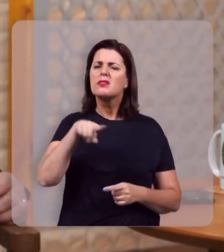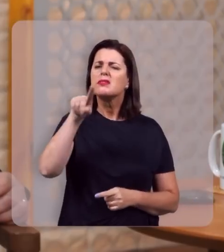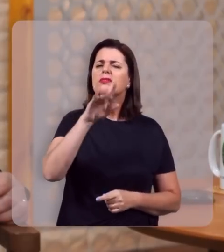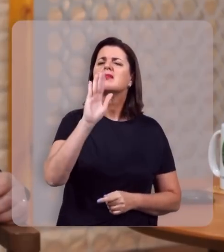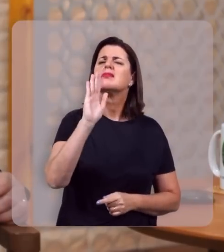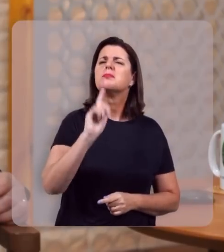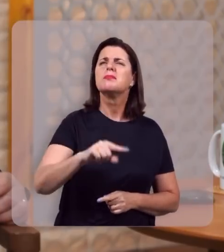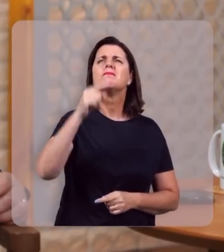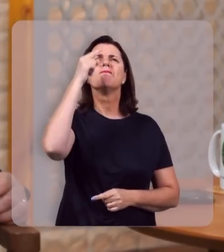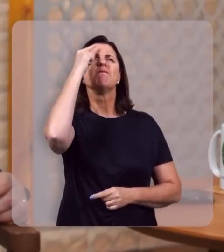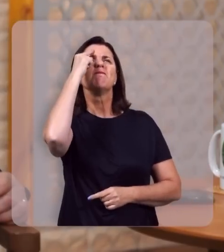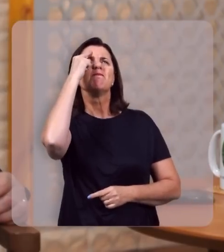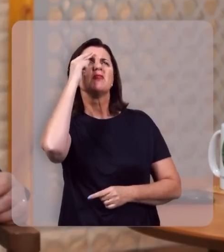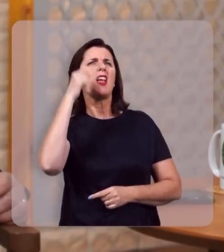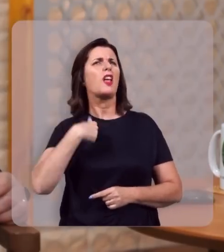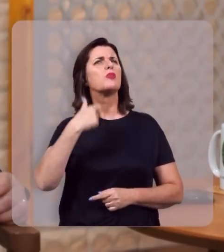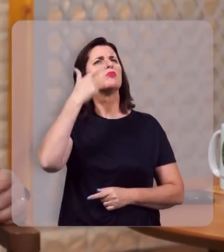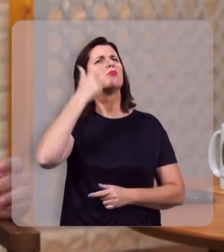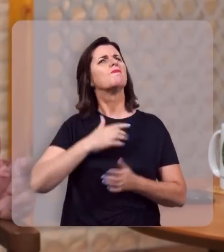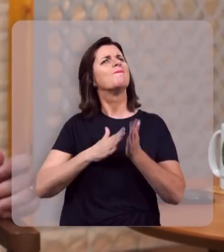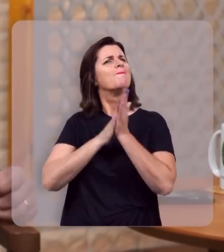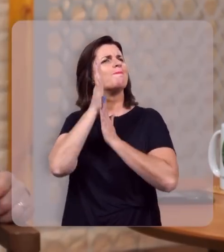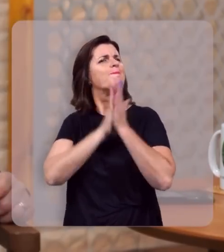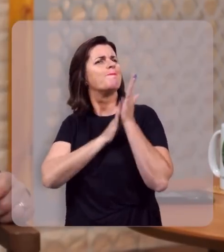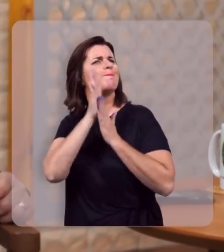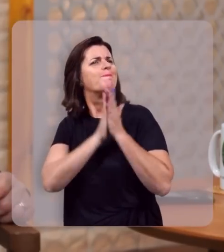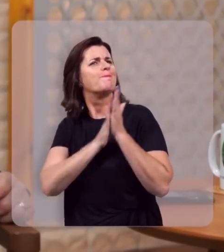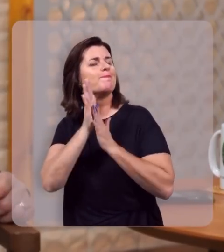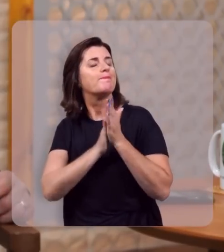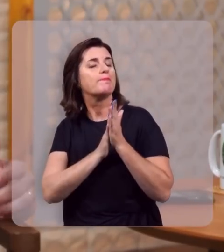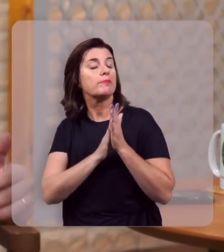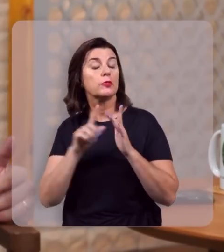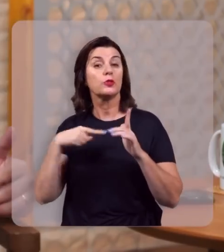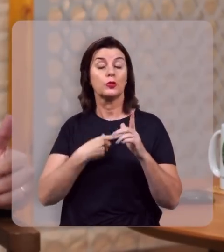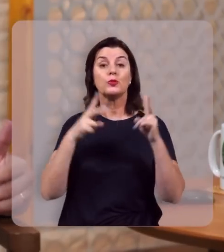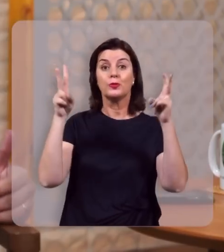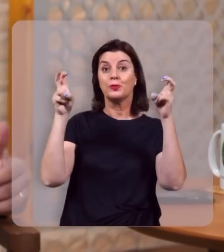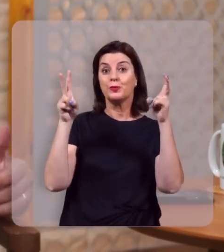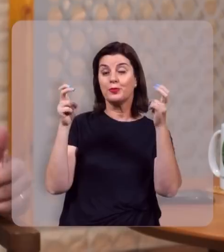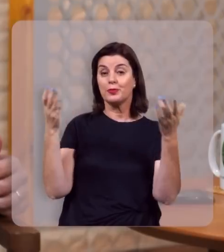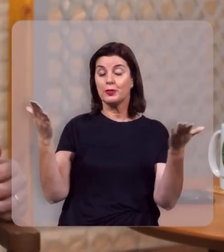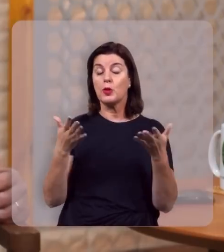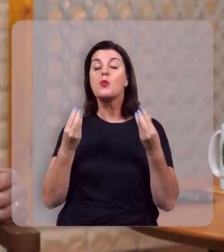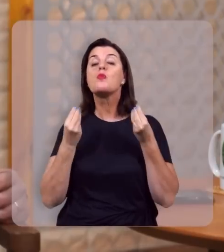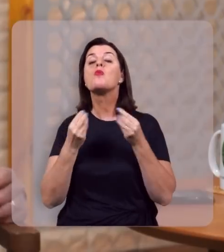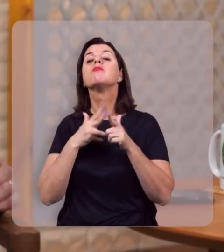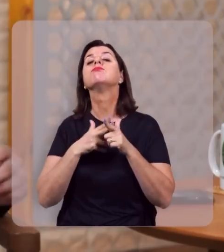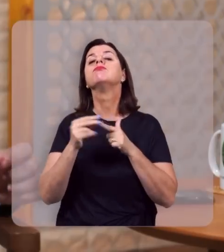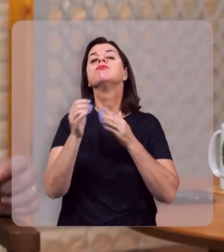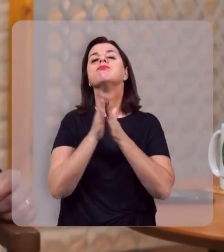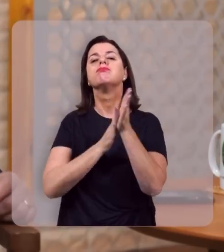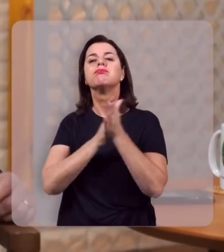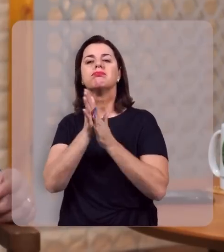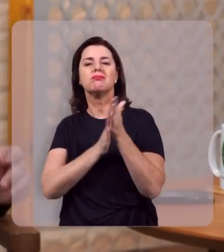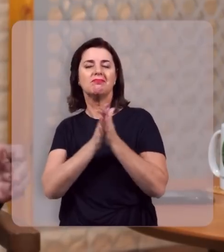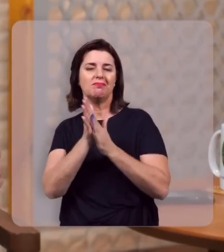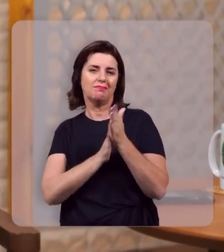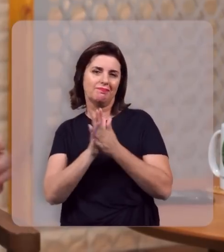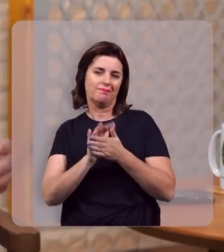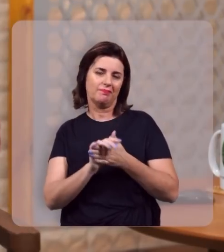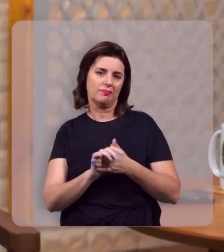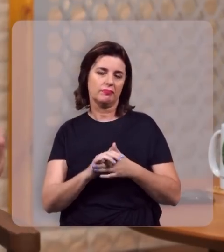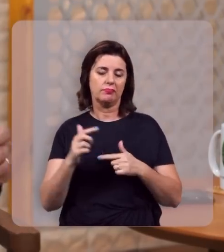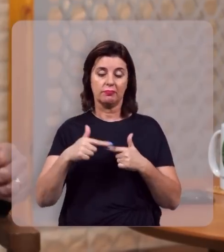se considera uma pessoa ansiosa? A nossa temática de hoje é como vencer a ansiedade. Daqui a pouquinho,